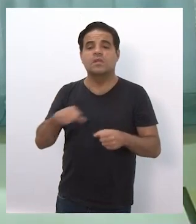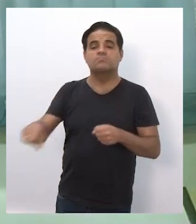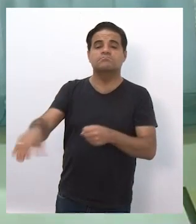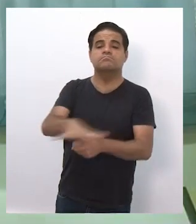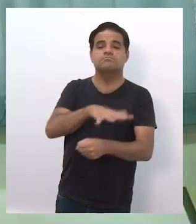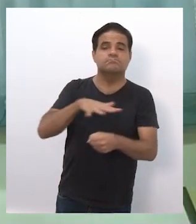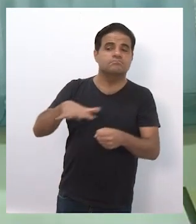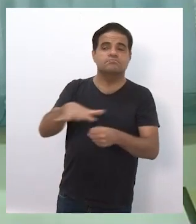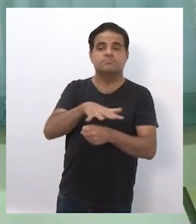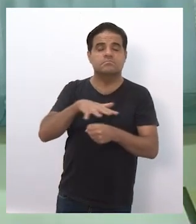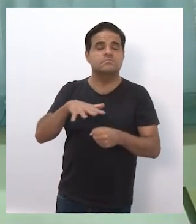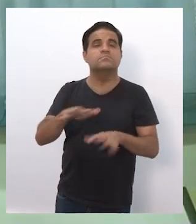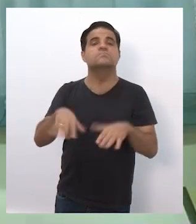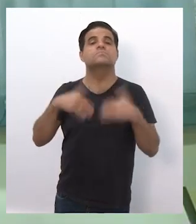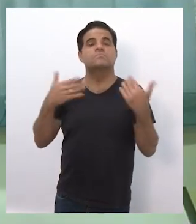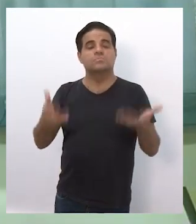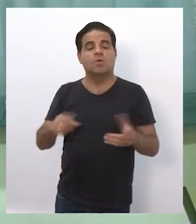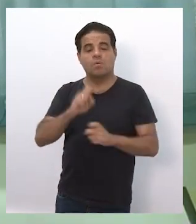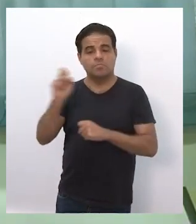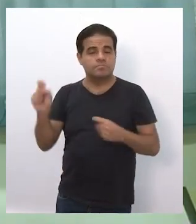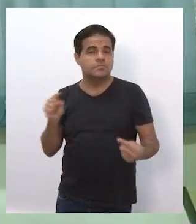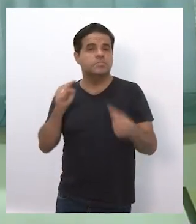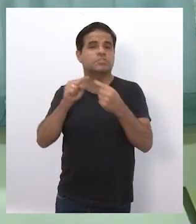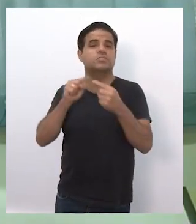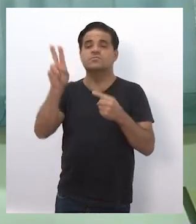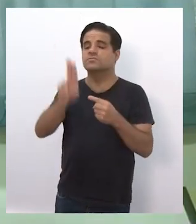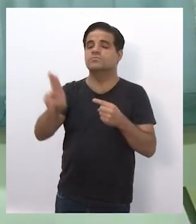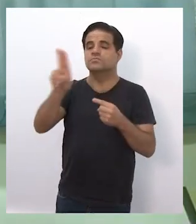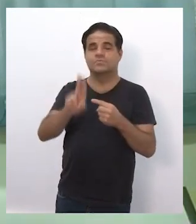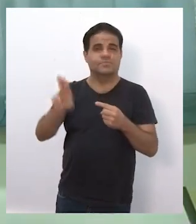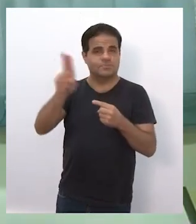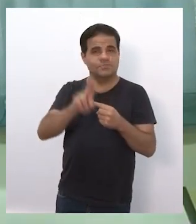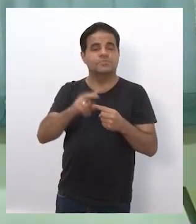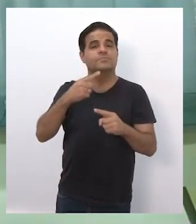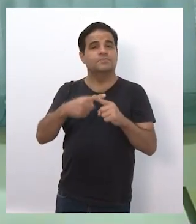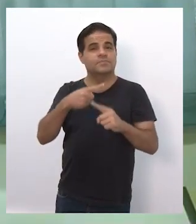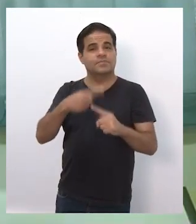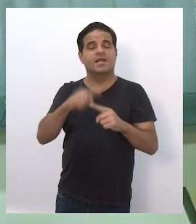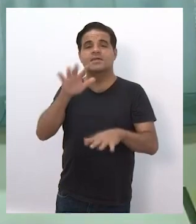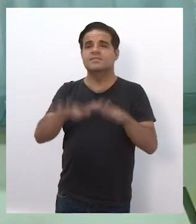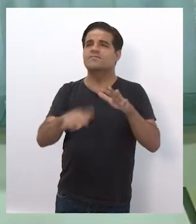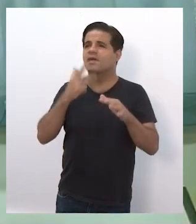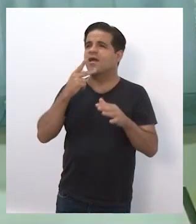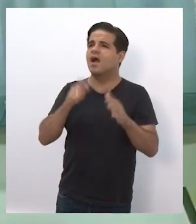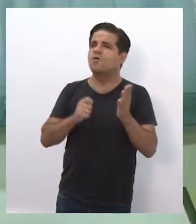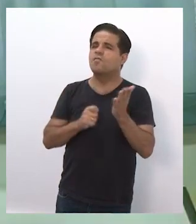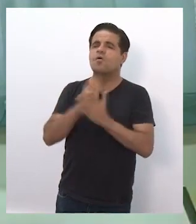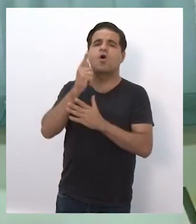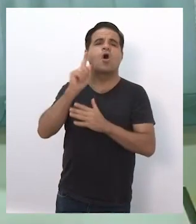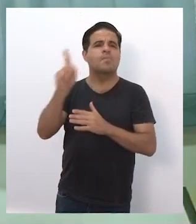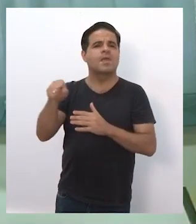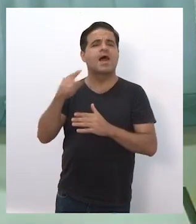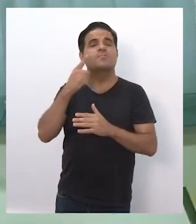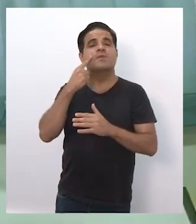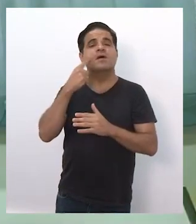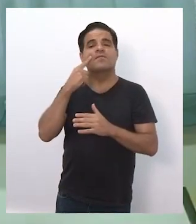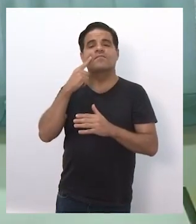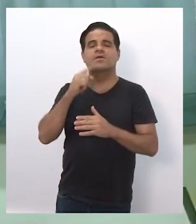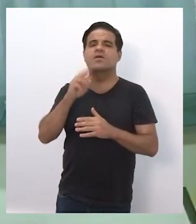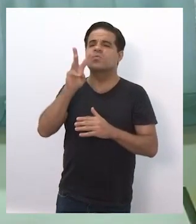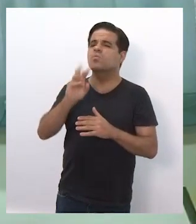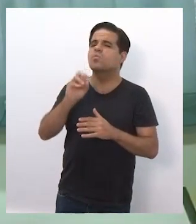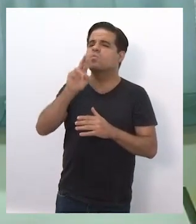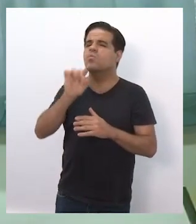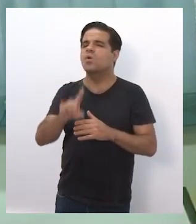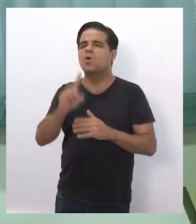mercado, né? Qual a finalidade desse uso. Porque muitas vezes a gente fala assim, eu vou comprar só para abrir o Word,